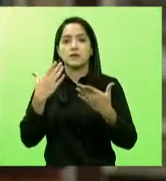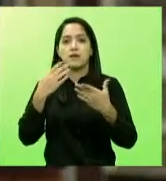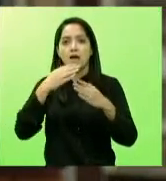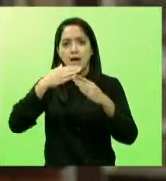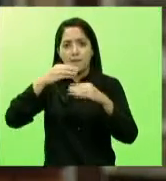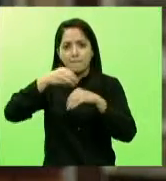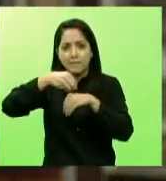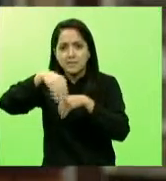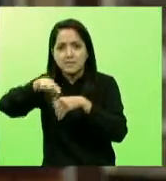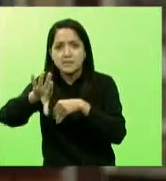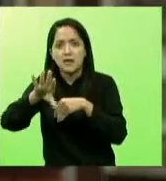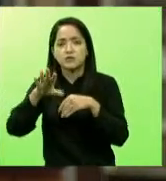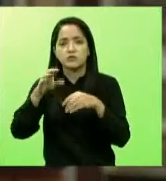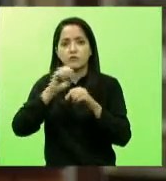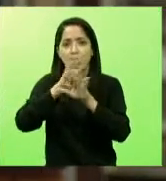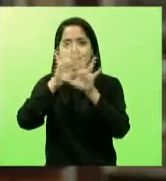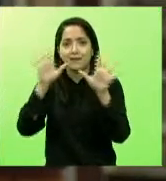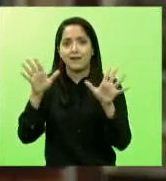simples.